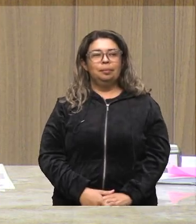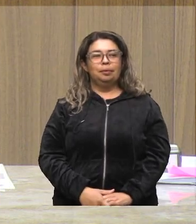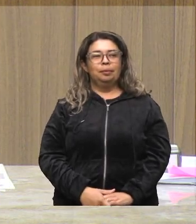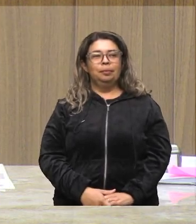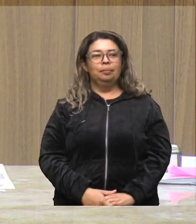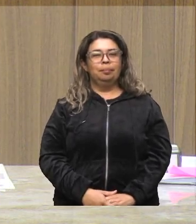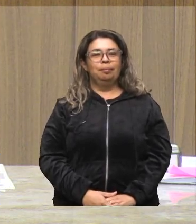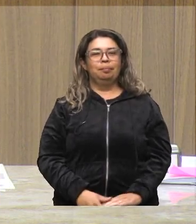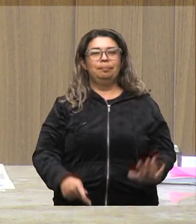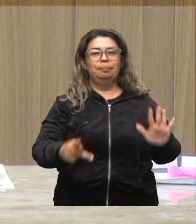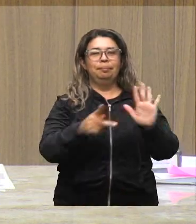O projeto de lei número